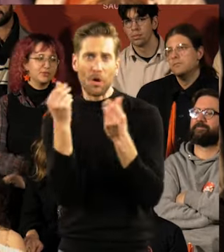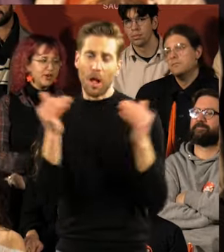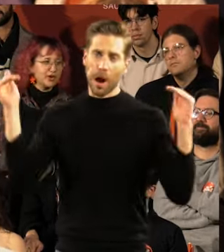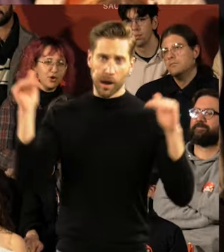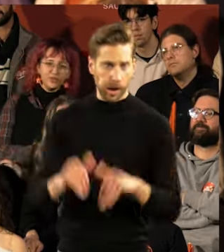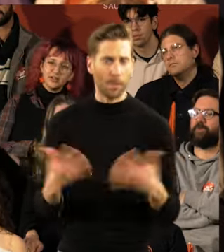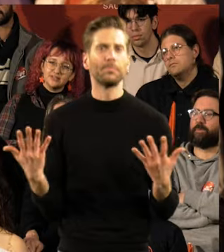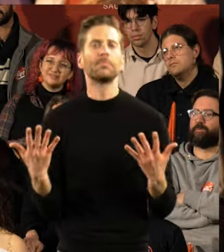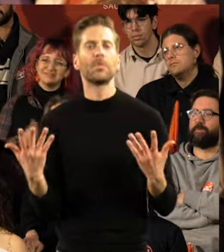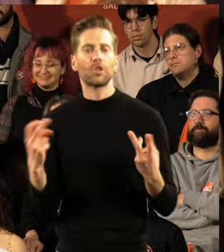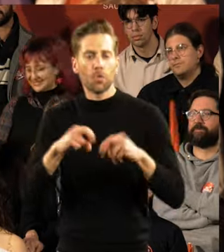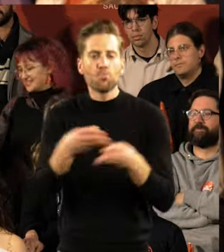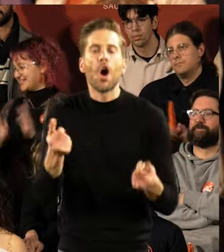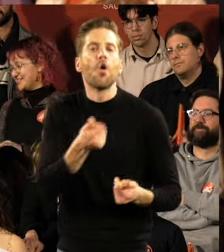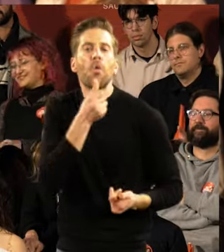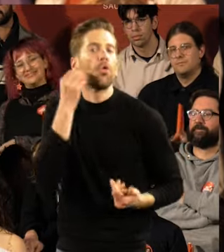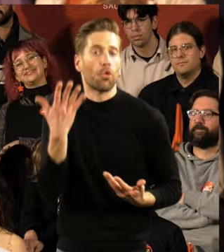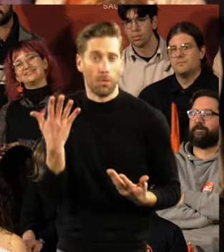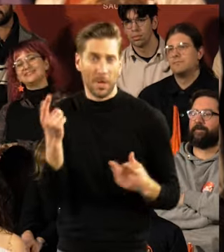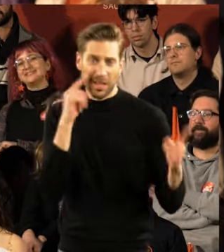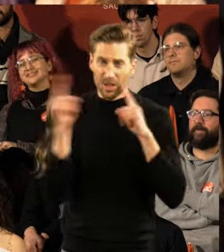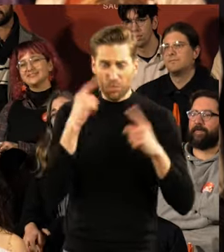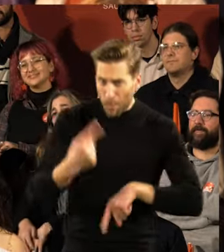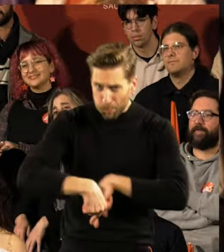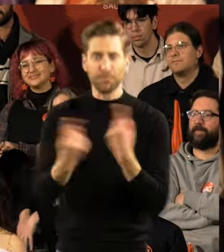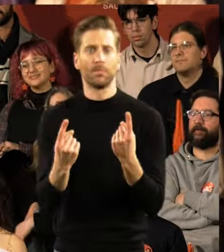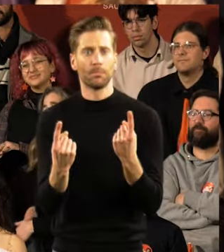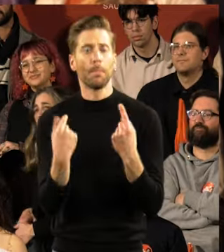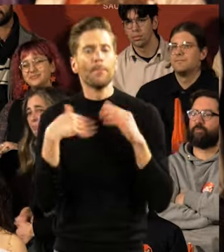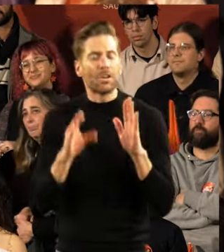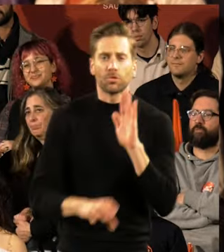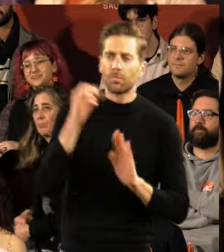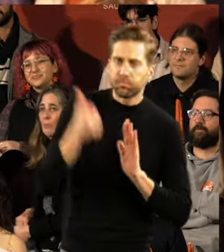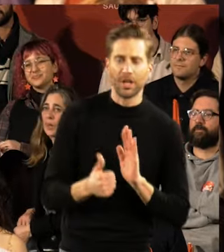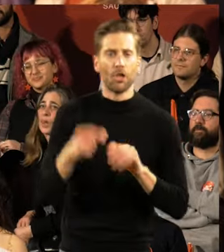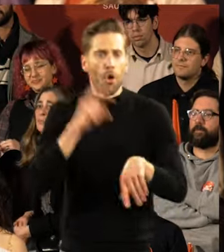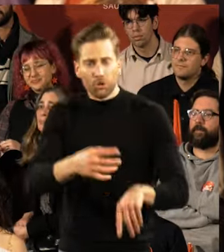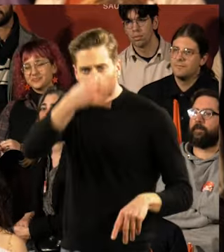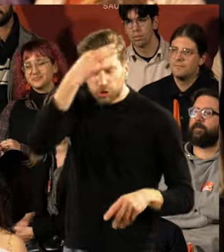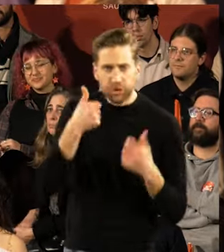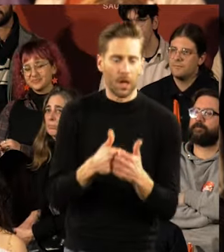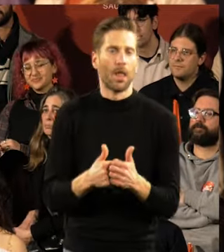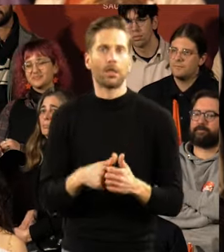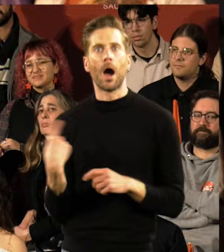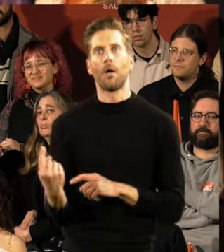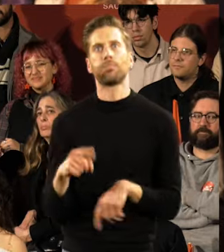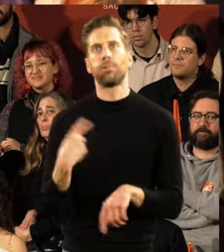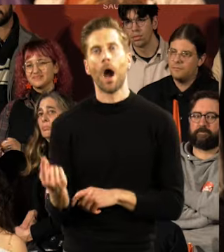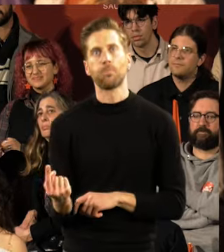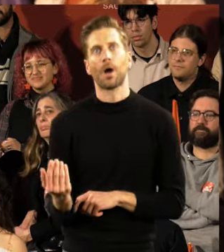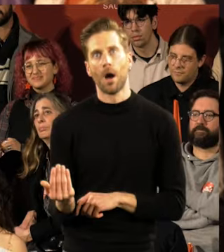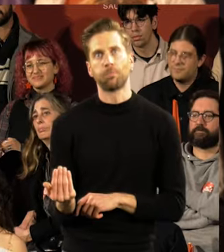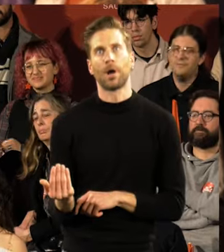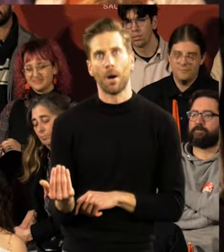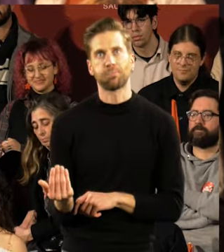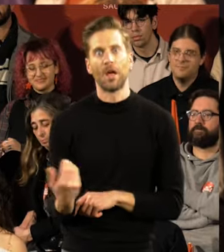problemas? Transportes públicos. Transportes públicos de qualidade, que chegam a horas, que não demoram uma eternidade, que não